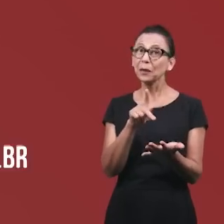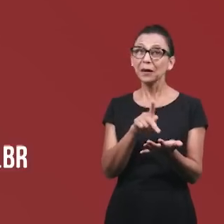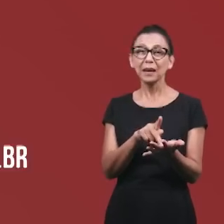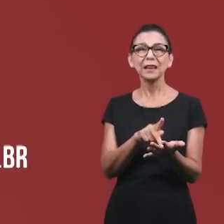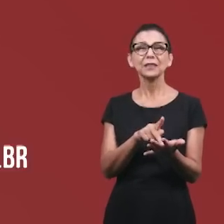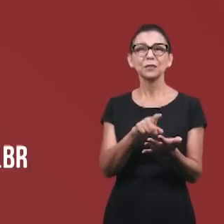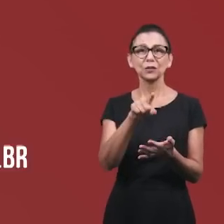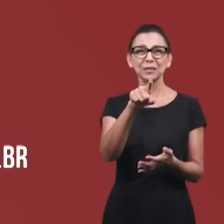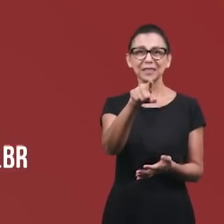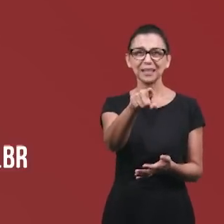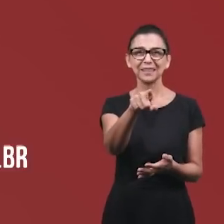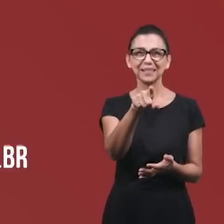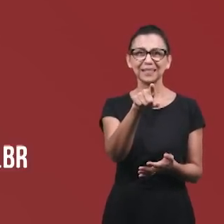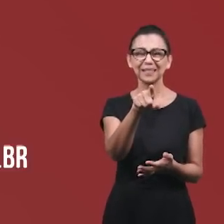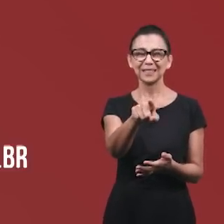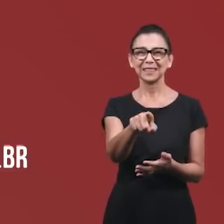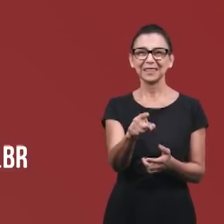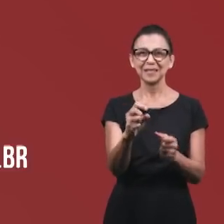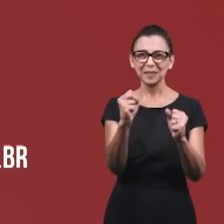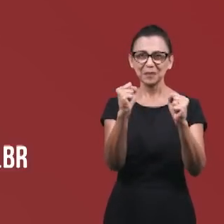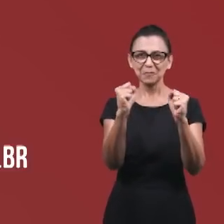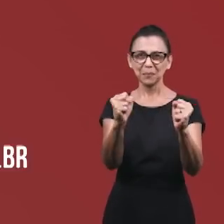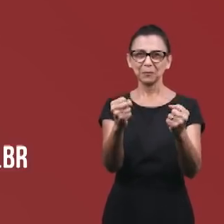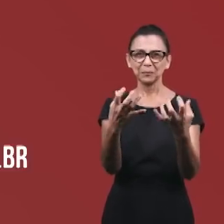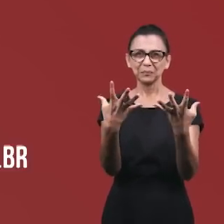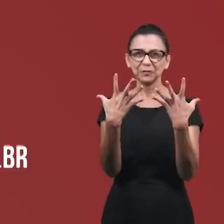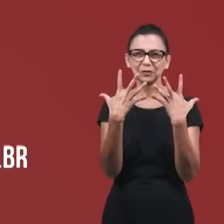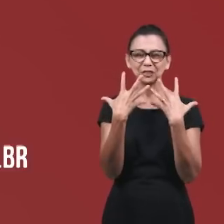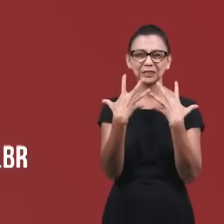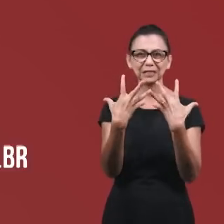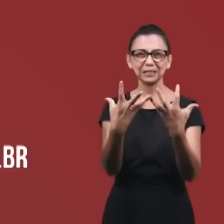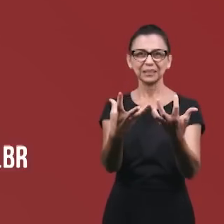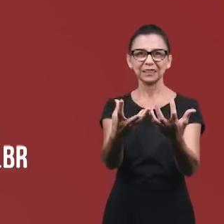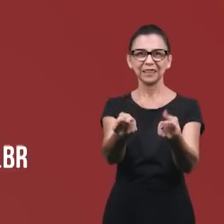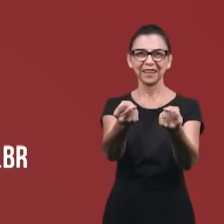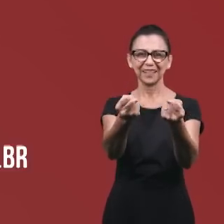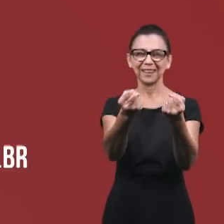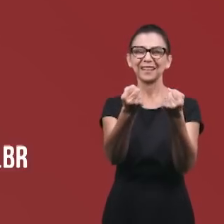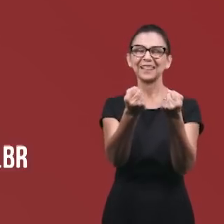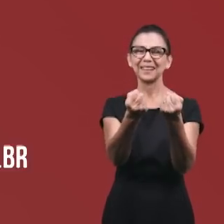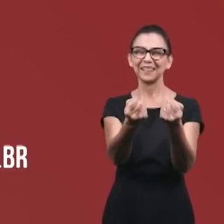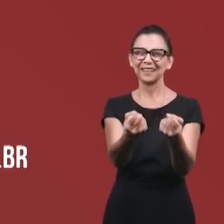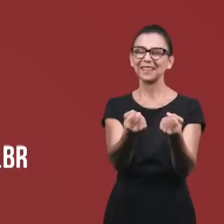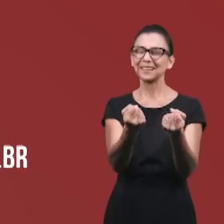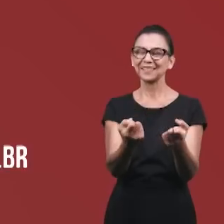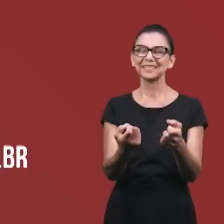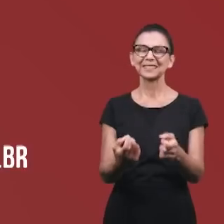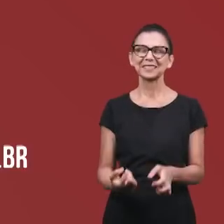verdadeiro que o homem pode ter.